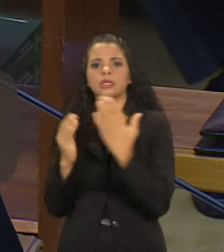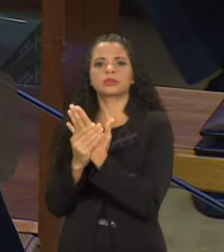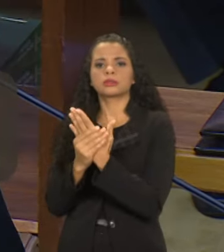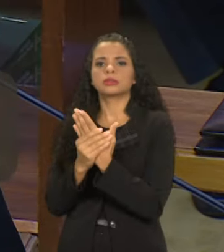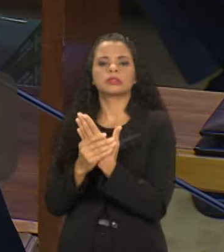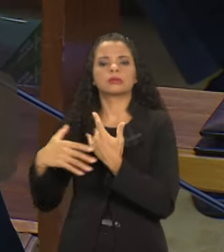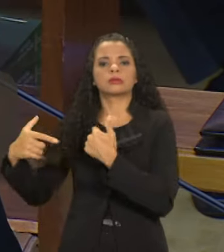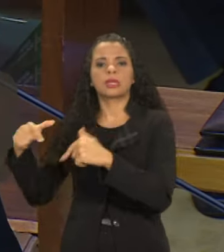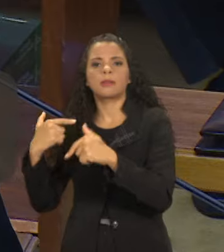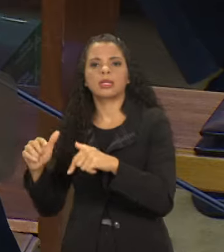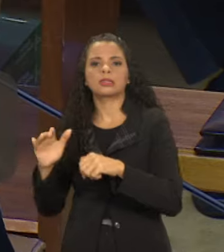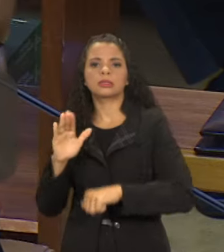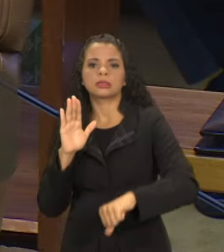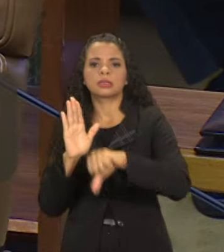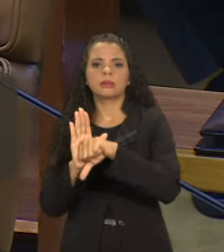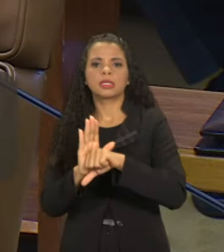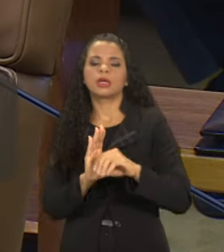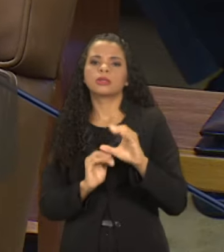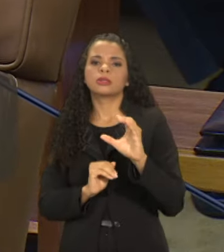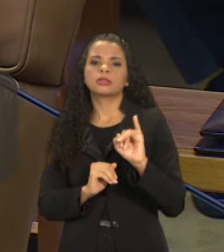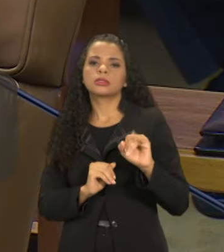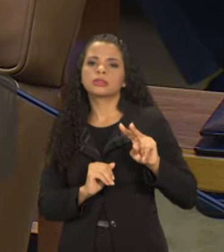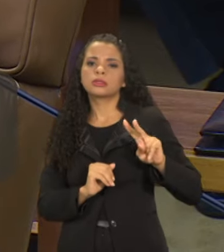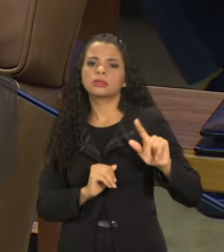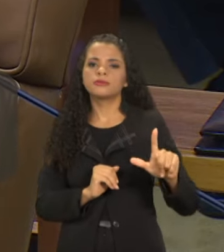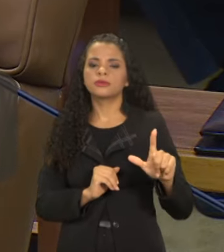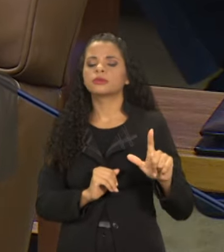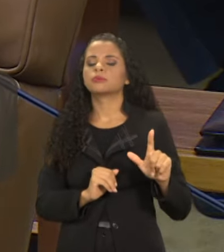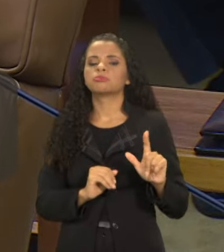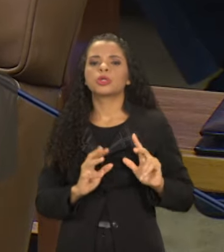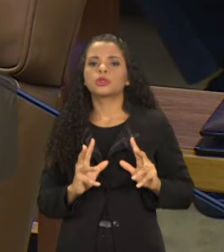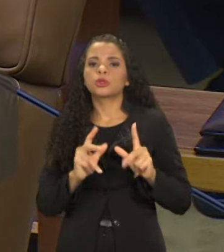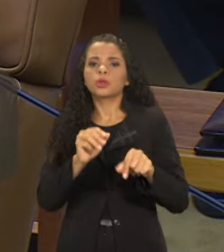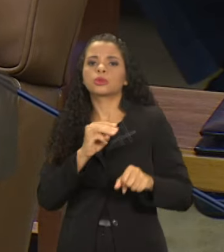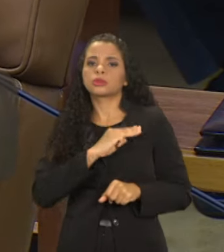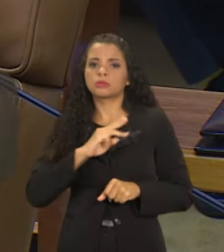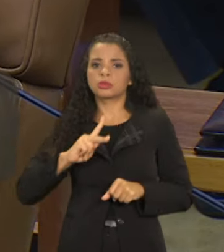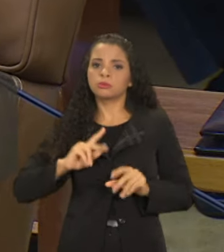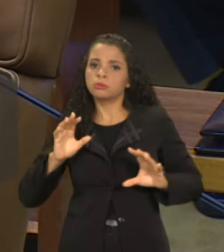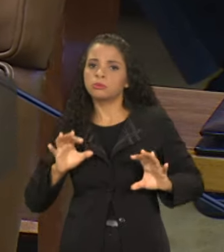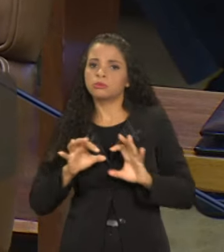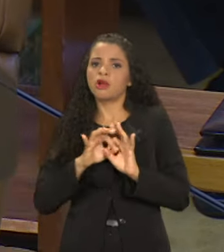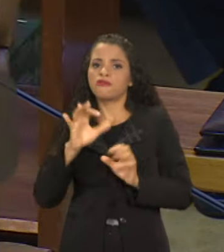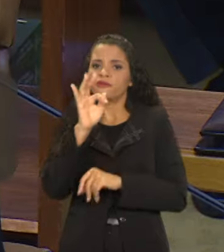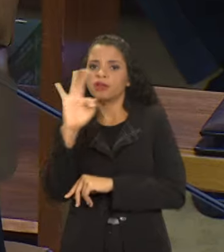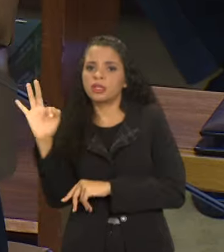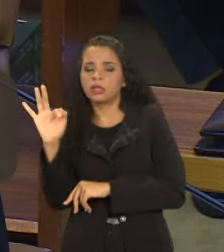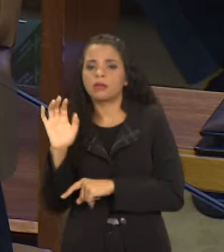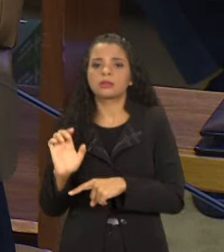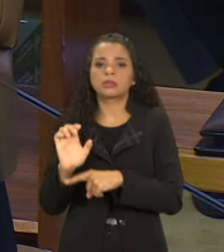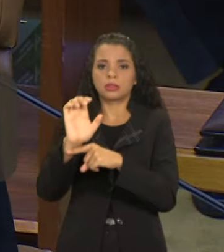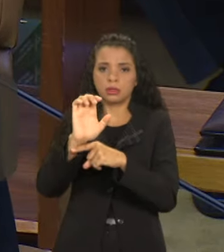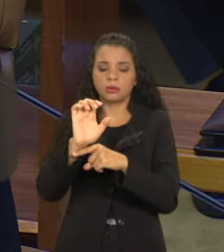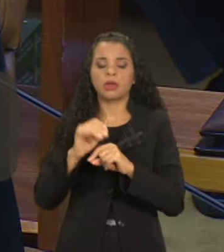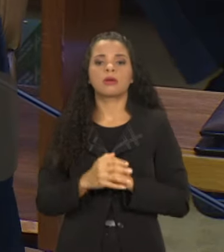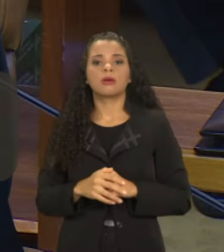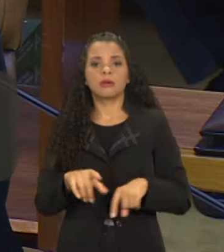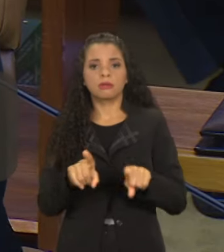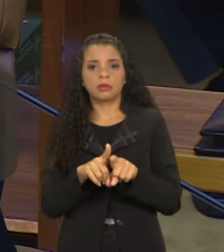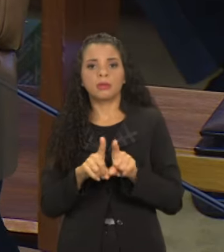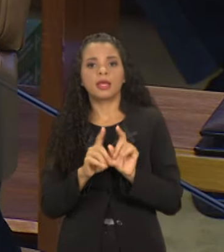a de natureza civil, todos os ministérios públicos, federal, estadual, as defensorias